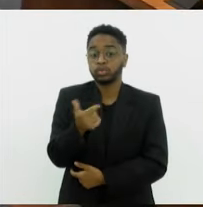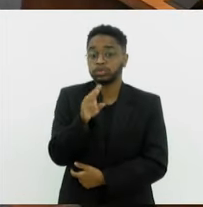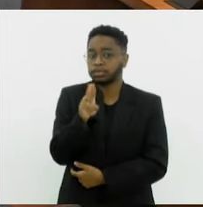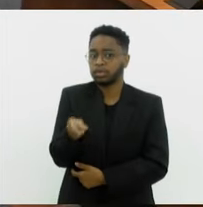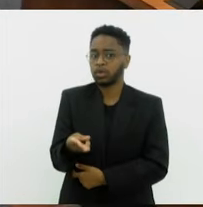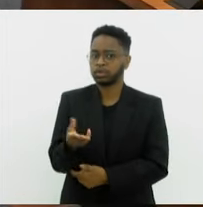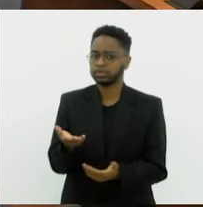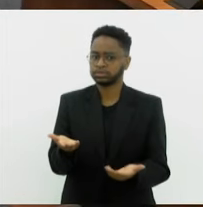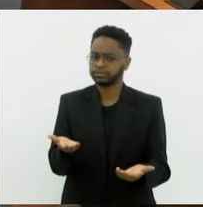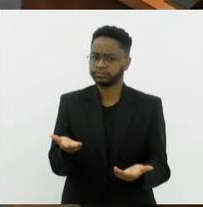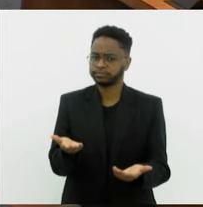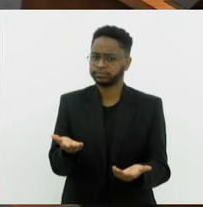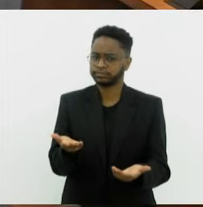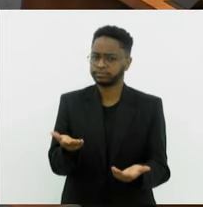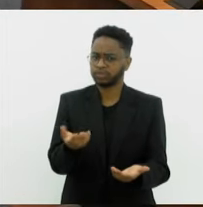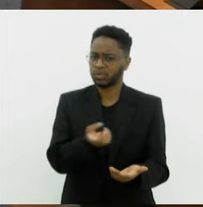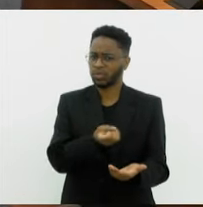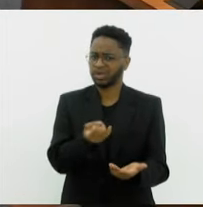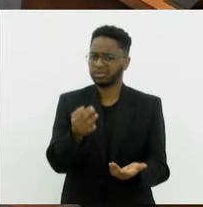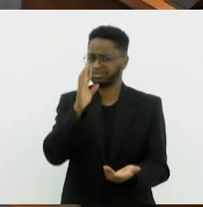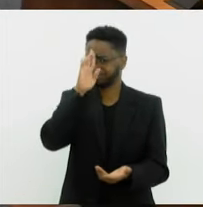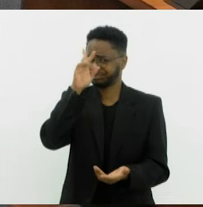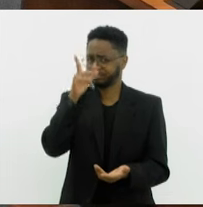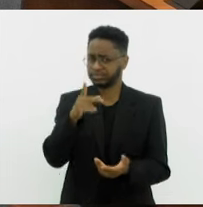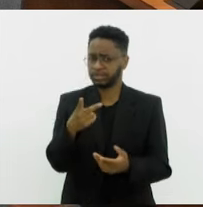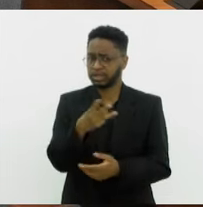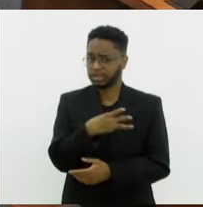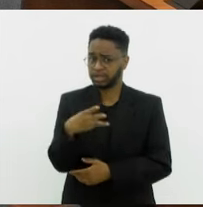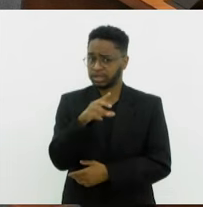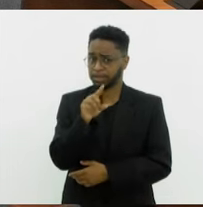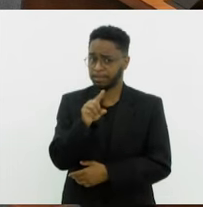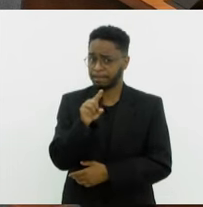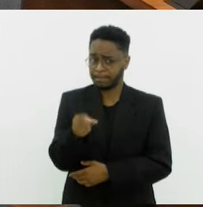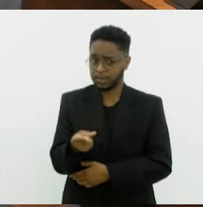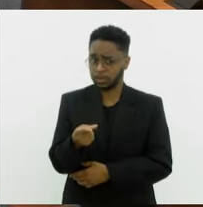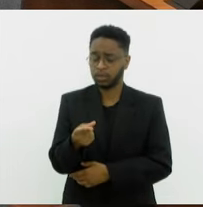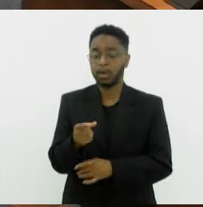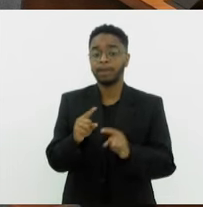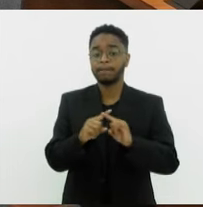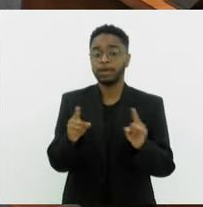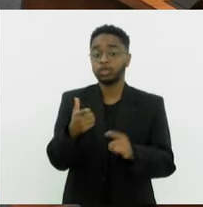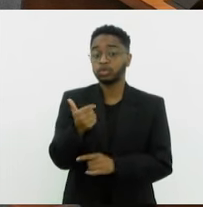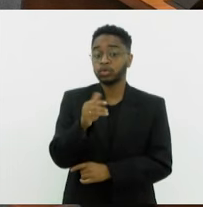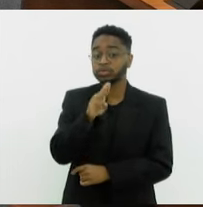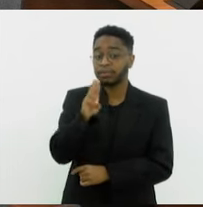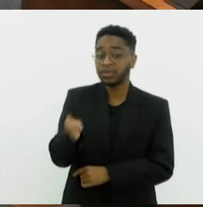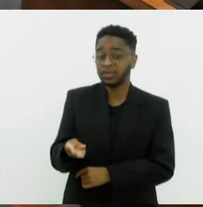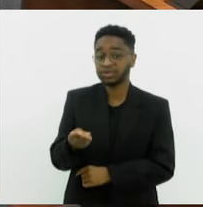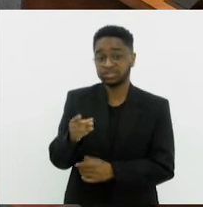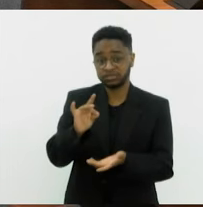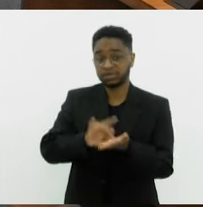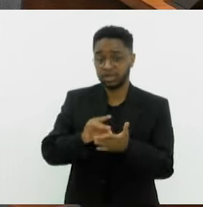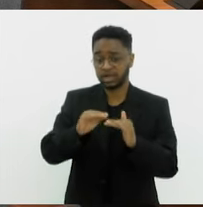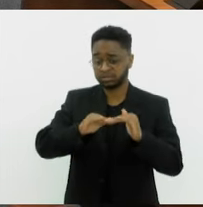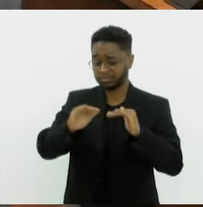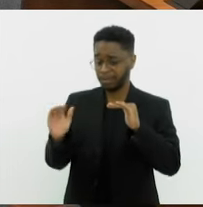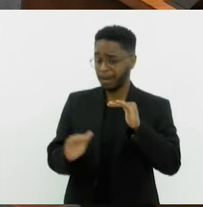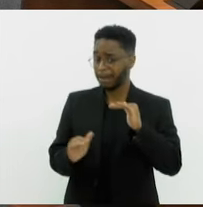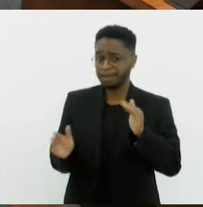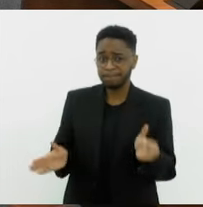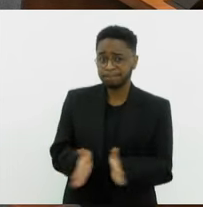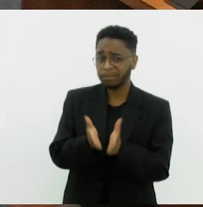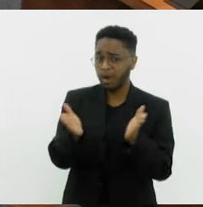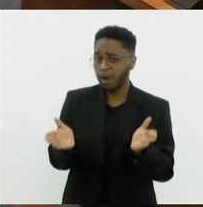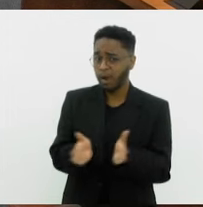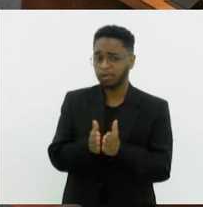número é equivocado, os 33 milhões, mas tem 12 milhões efetivamente que estão abaixo da linha da pobreza. A senhora tem toda